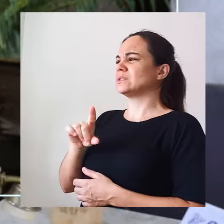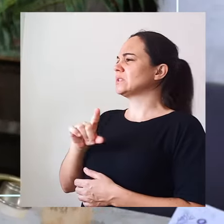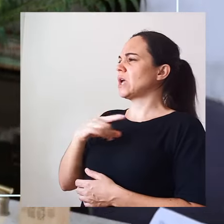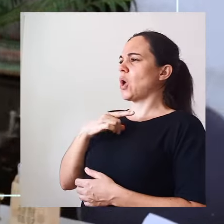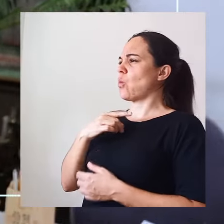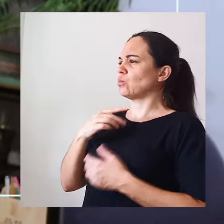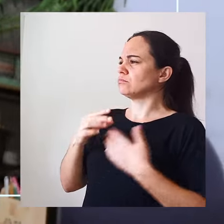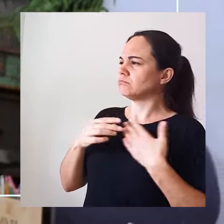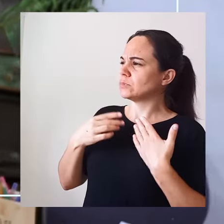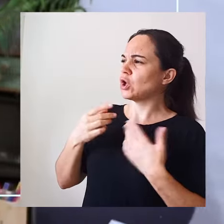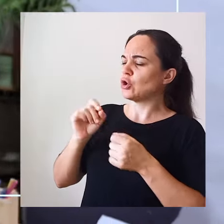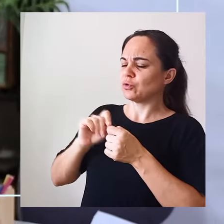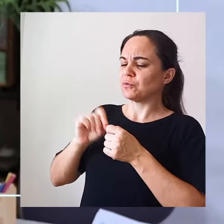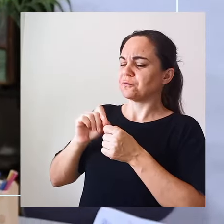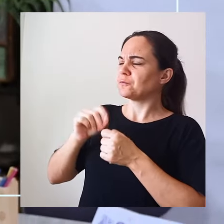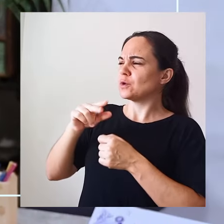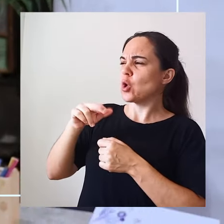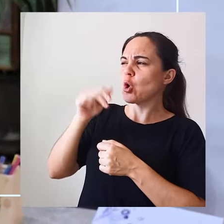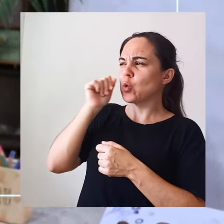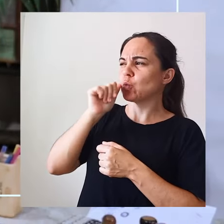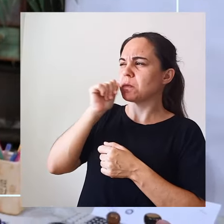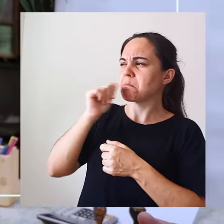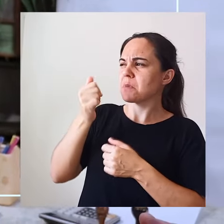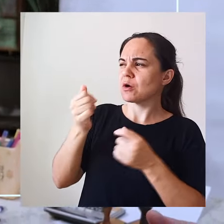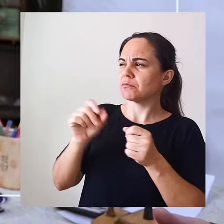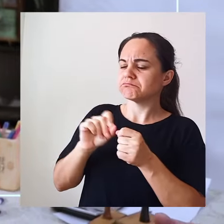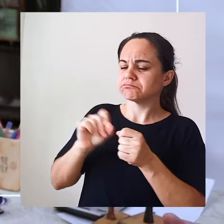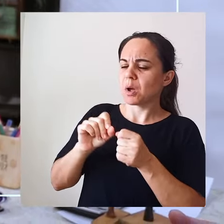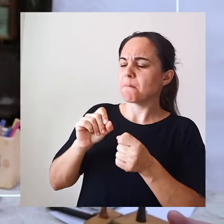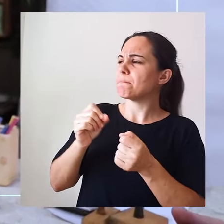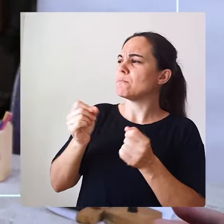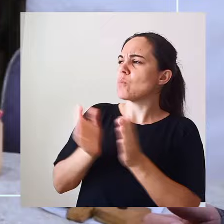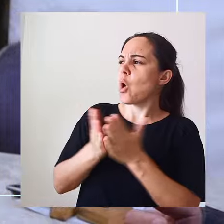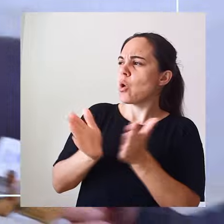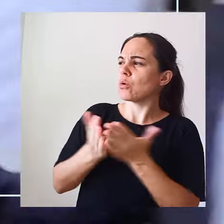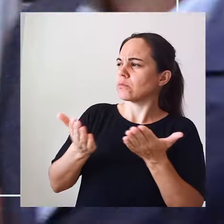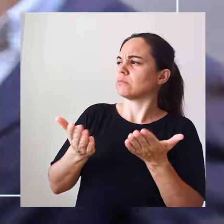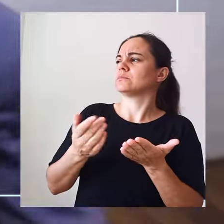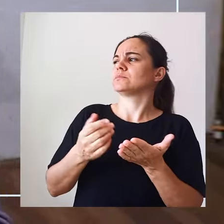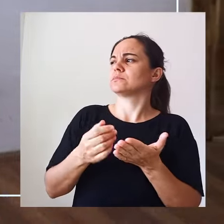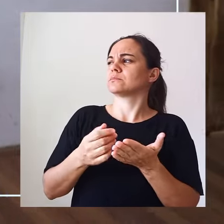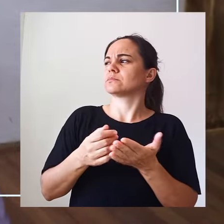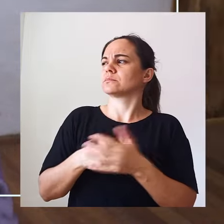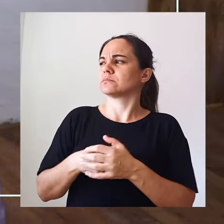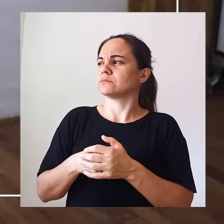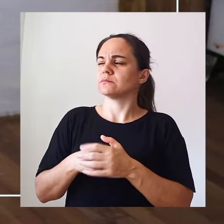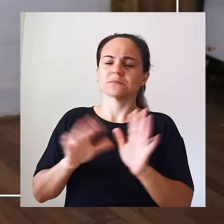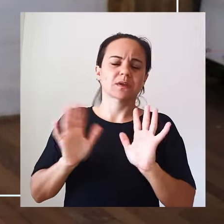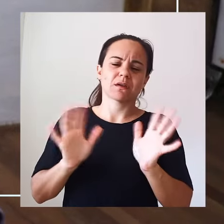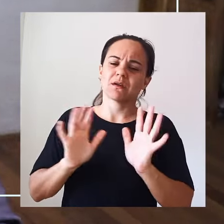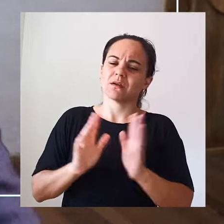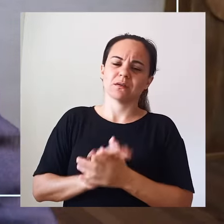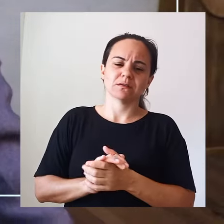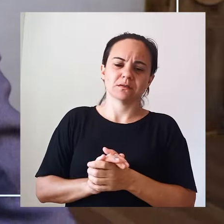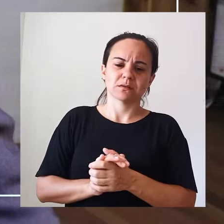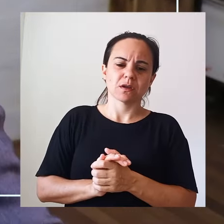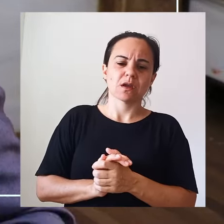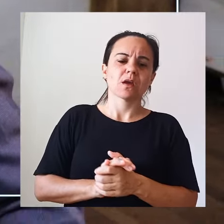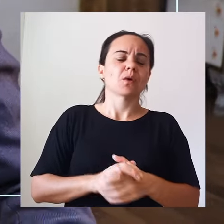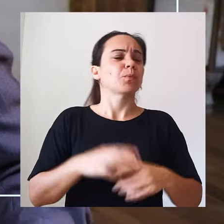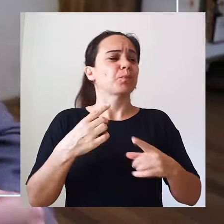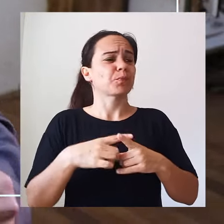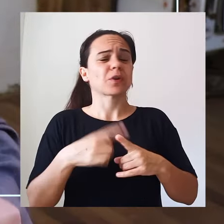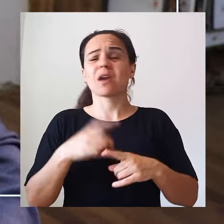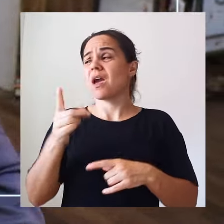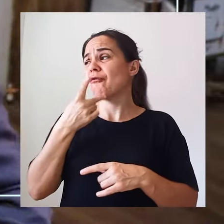falência, apesar de ela dizer isso de mim. Acredito em você,